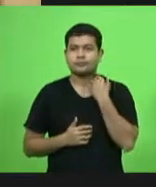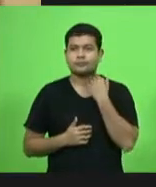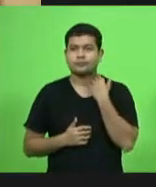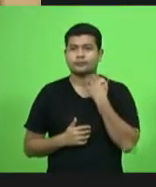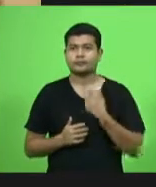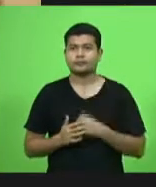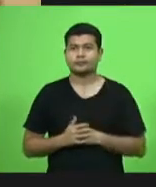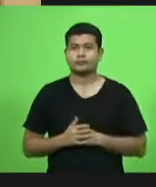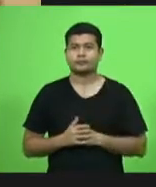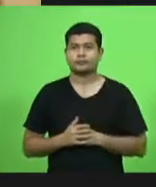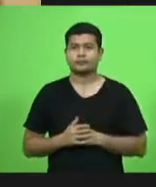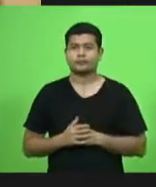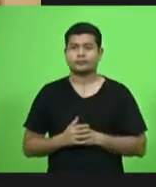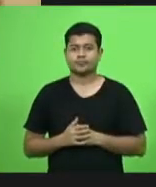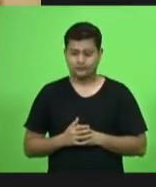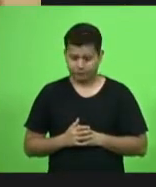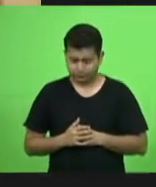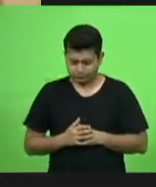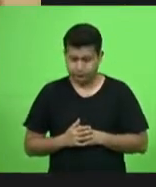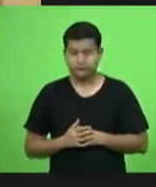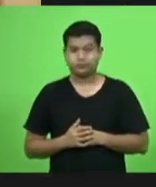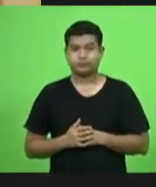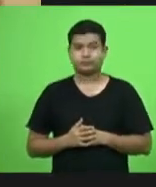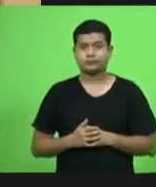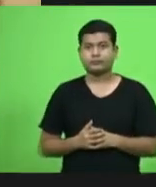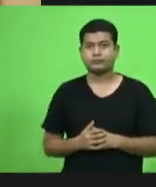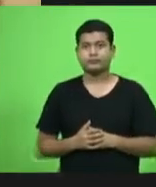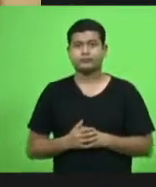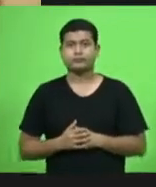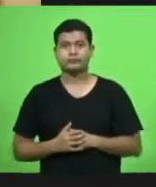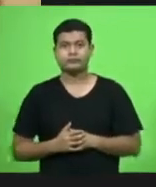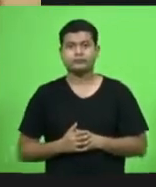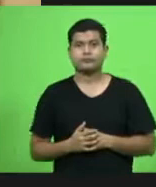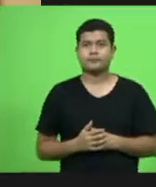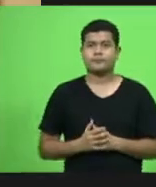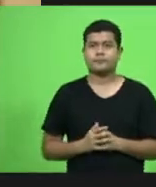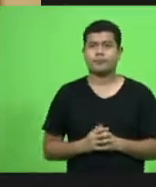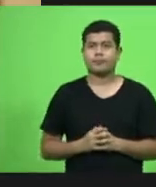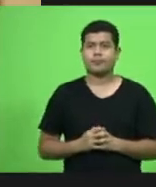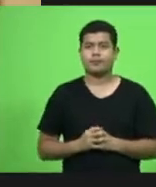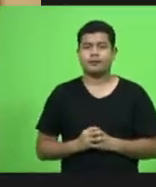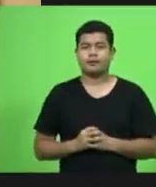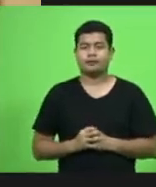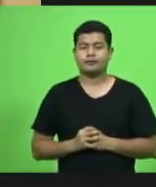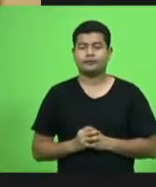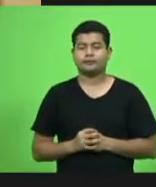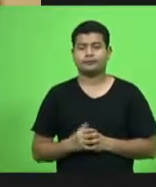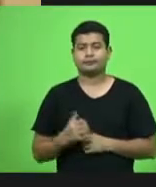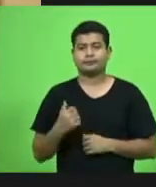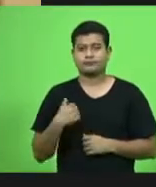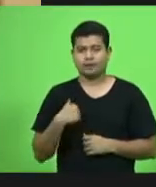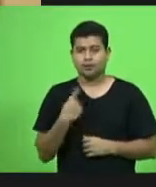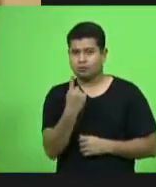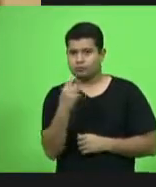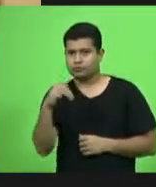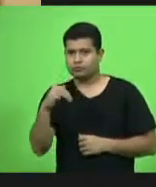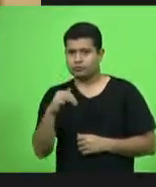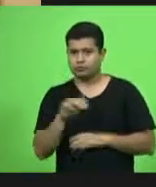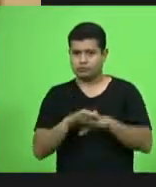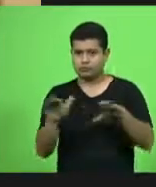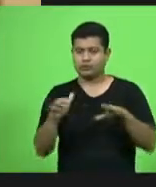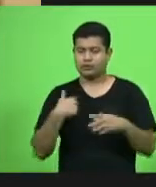Se deputado tiver Sopelsa. Ainda... É apenas um minuto, se tiver. Muito obrigado, deputado Ivan Nats. Vossa Excelência tem a palavra.